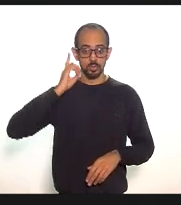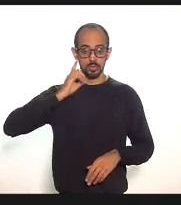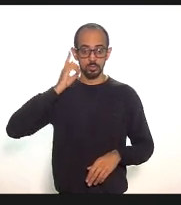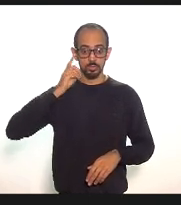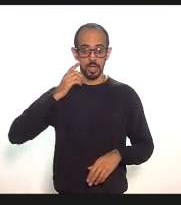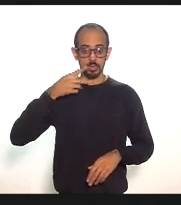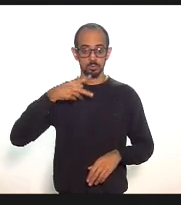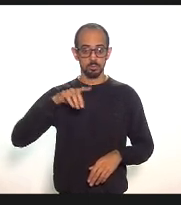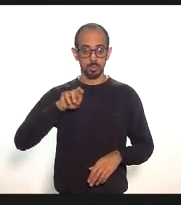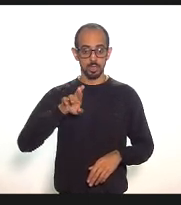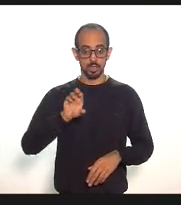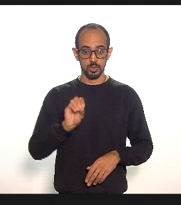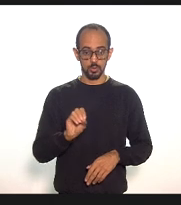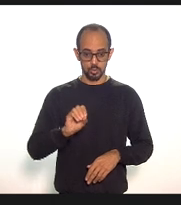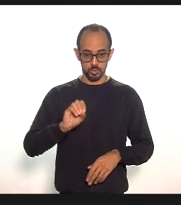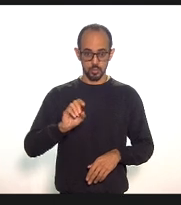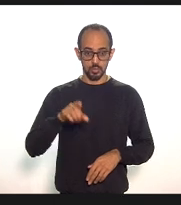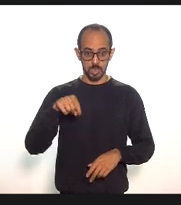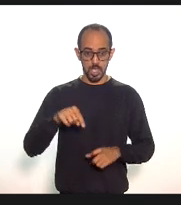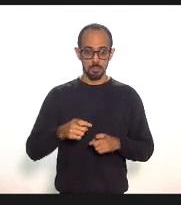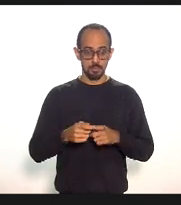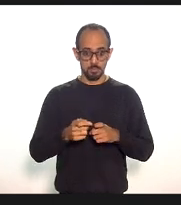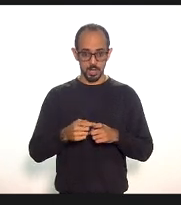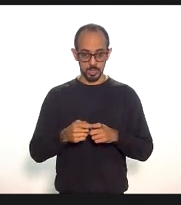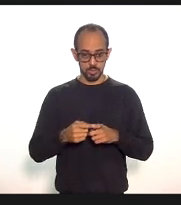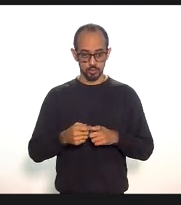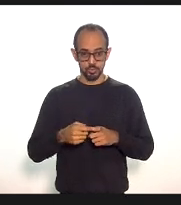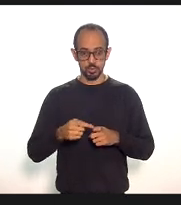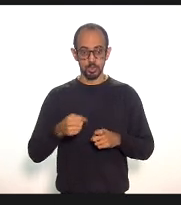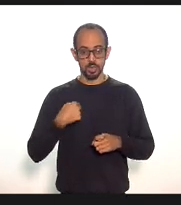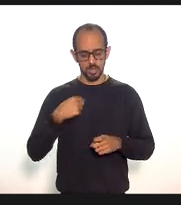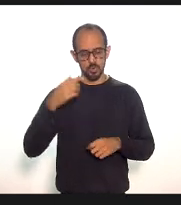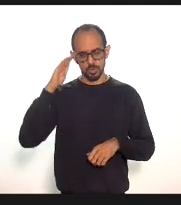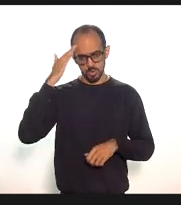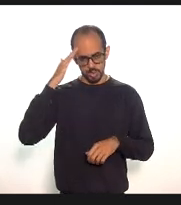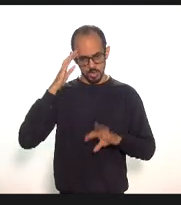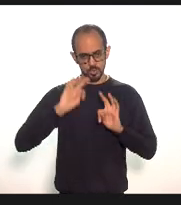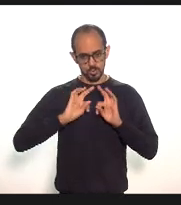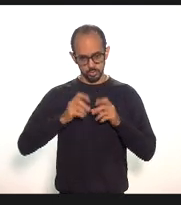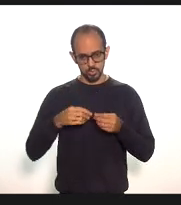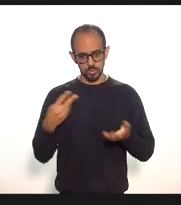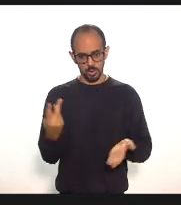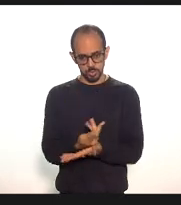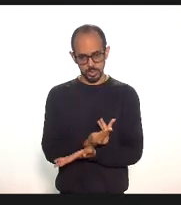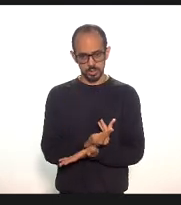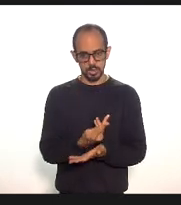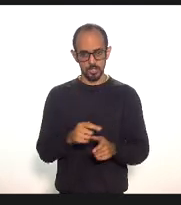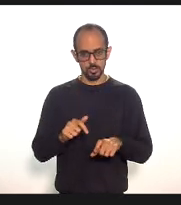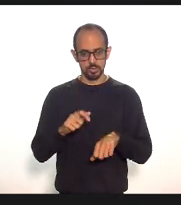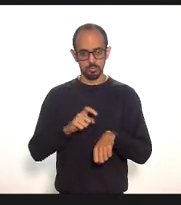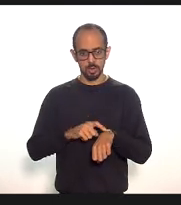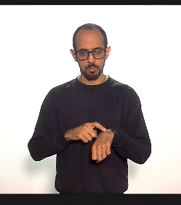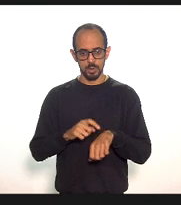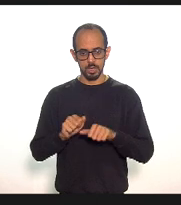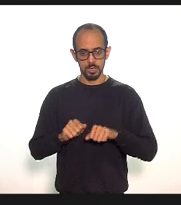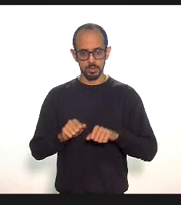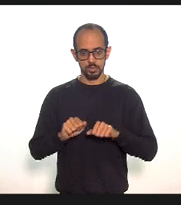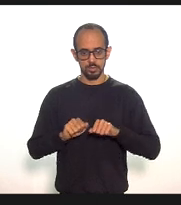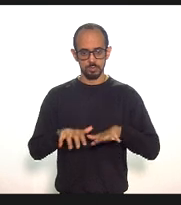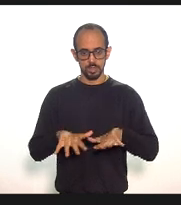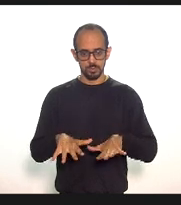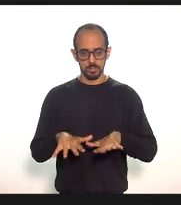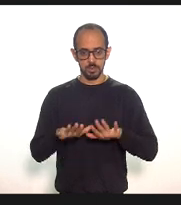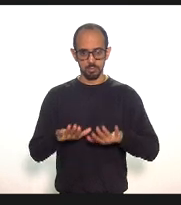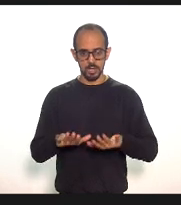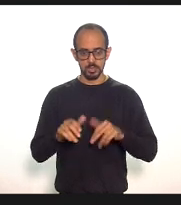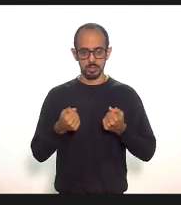médico, obviamente atento a tudo que está acontecendo em relação à pandemia. Entretanto, me filio às